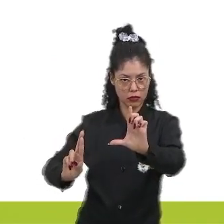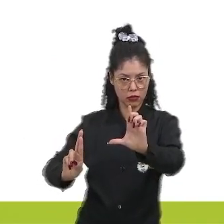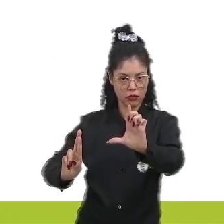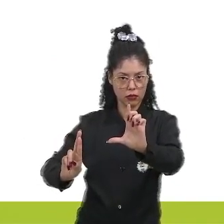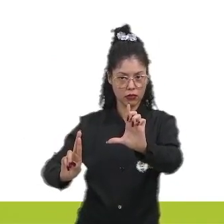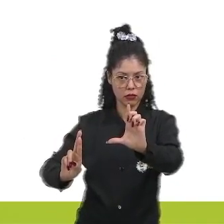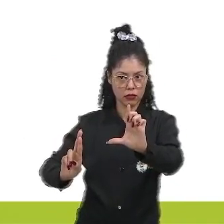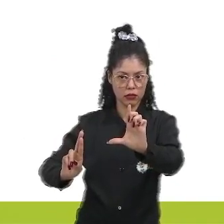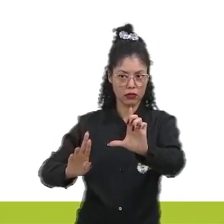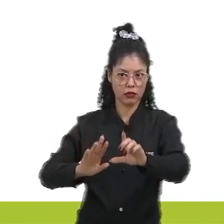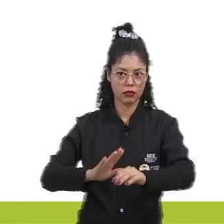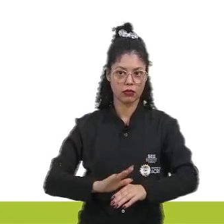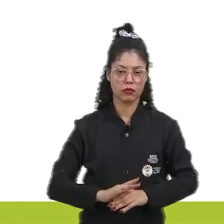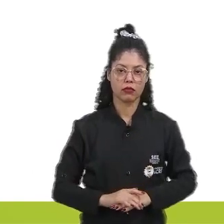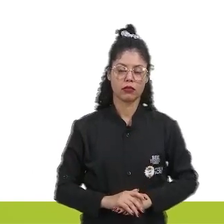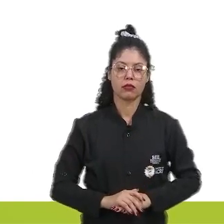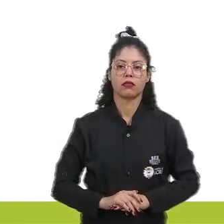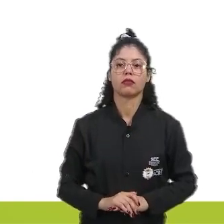São os ímpares.